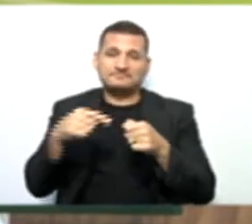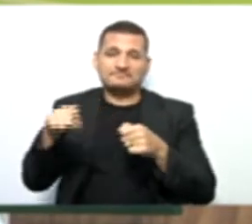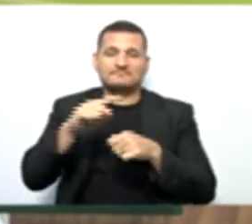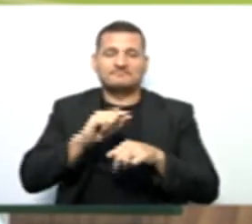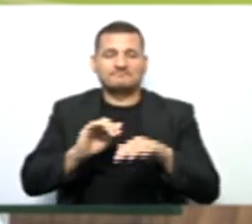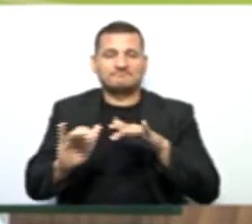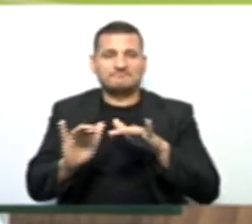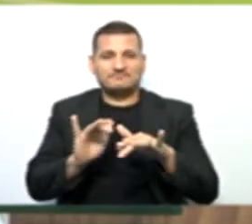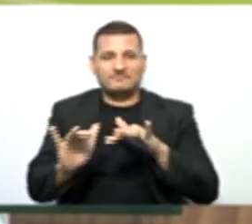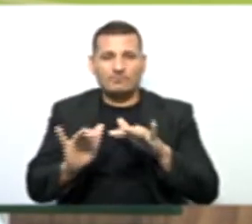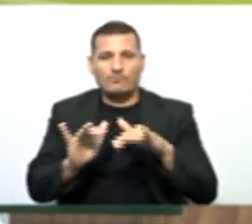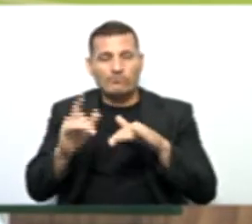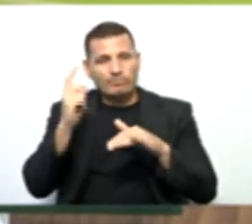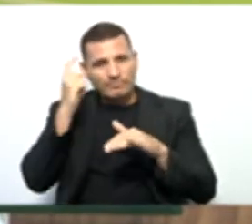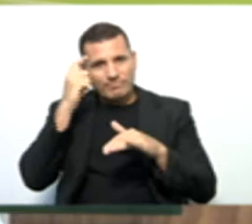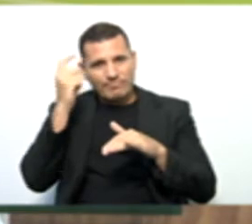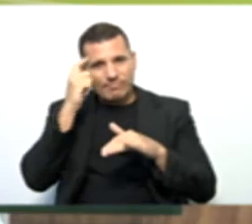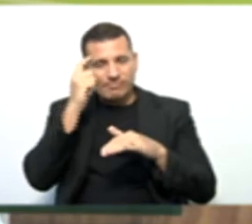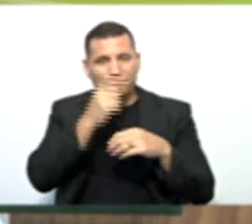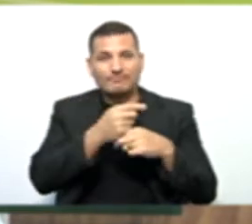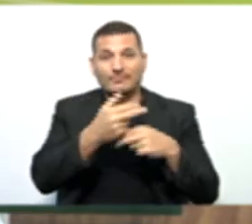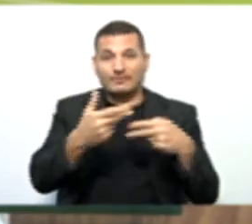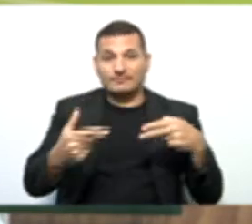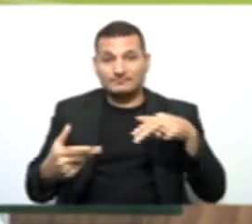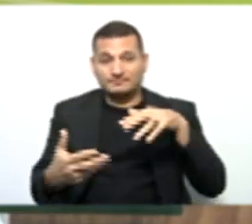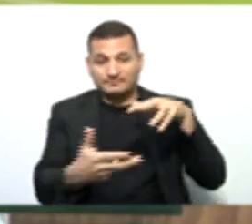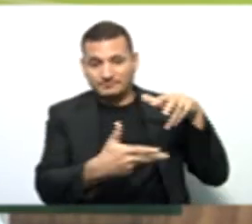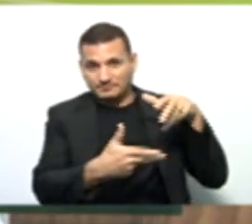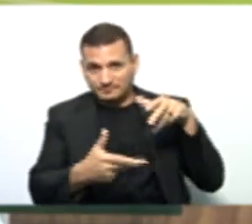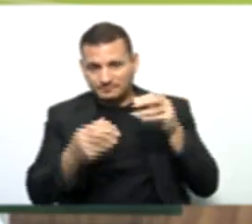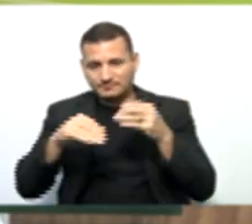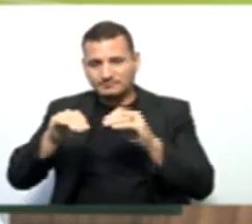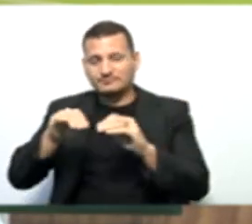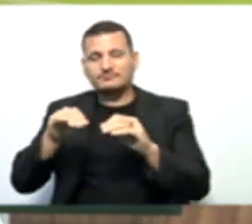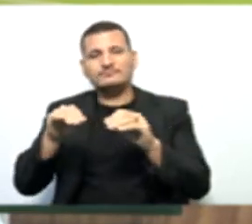programarem, pensarem nos objetos do mundo real.